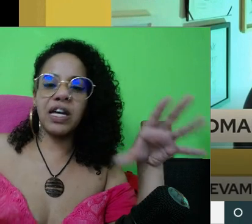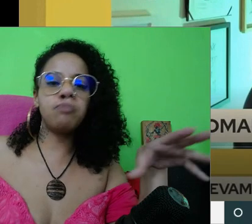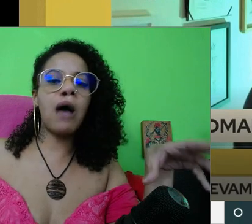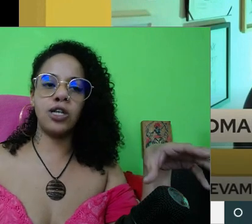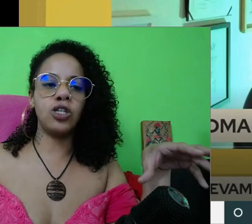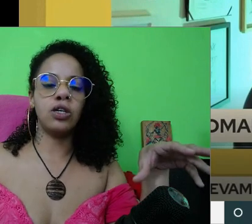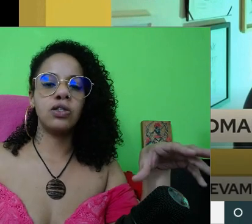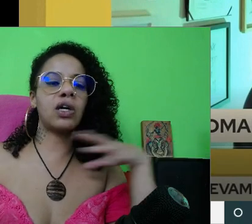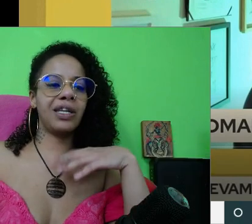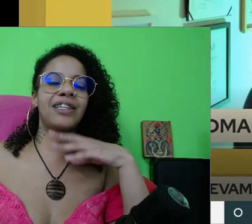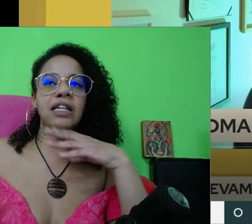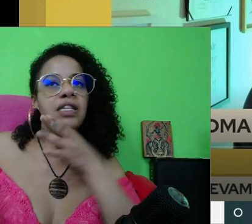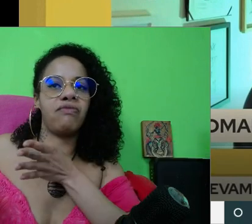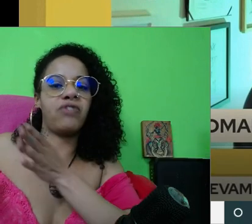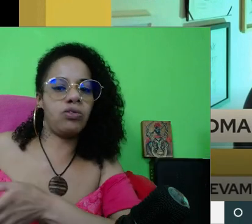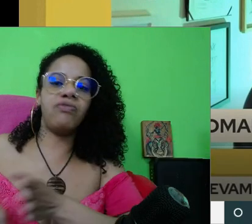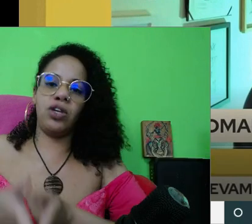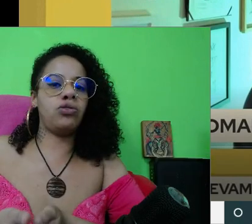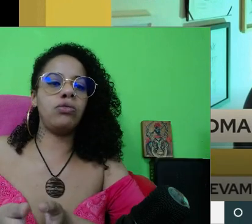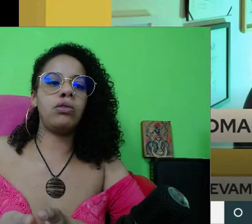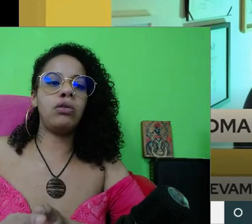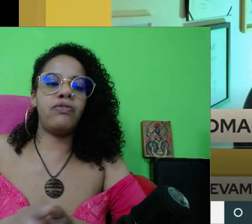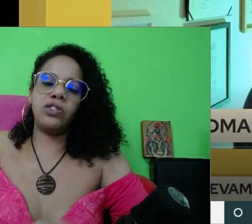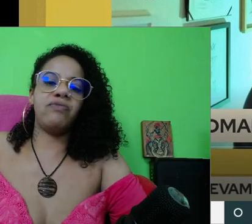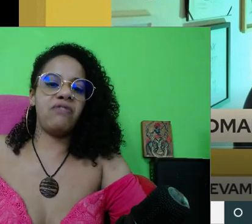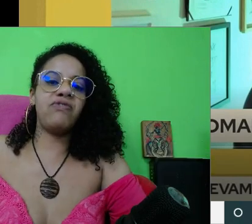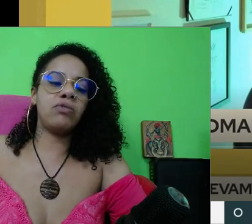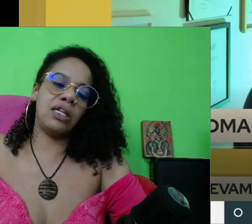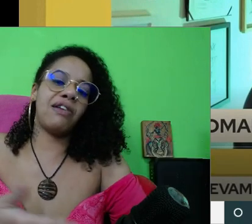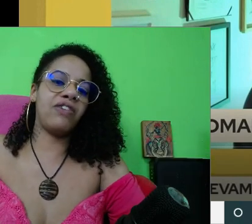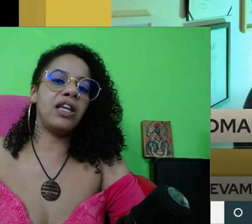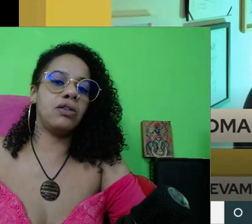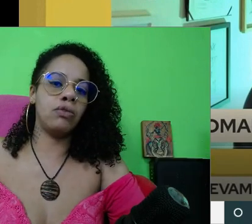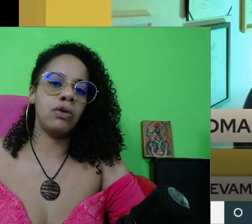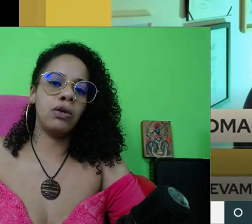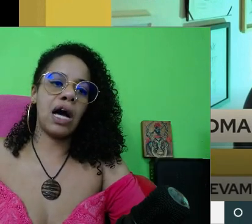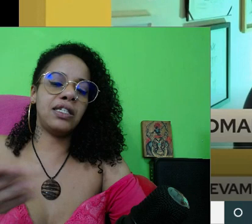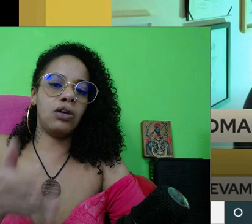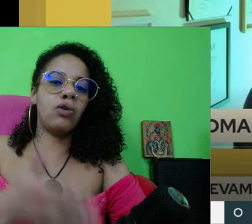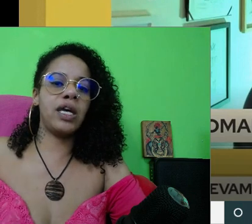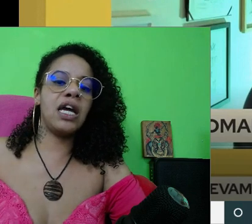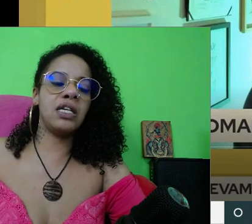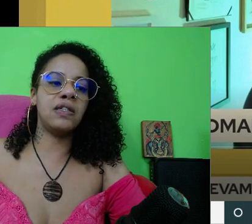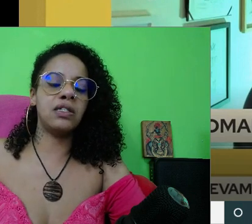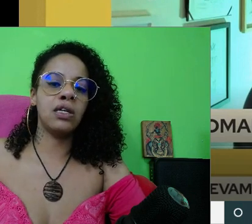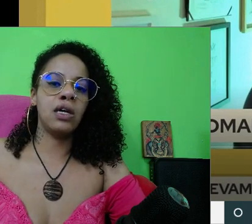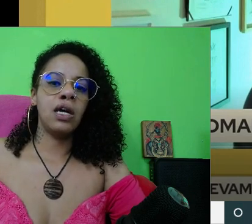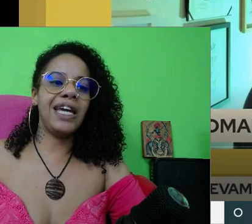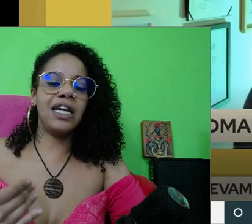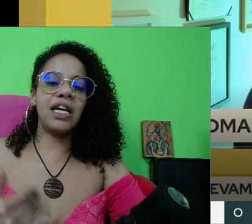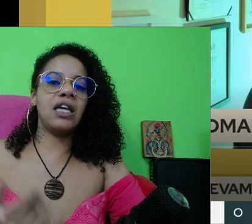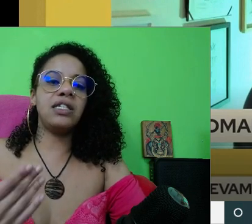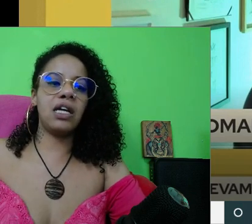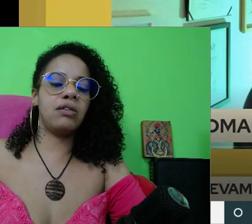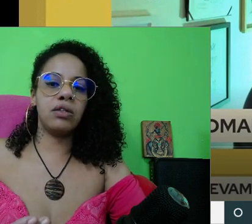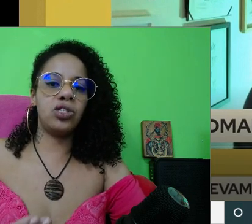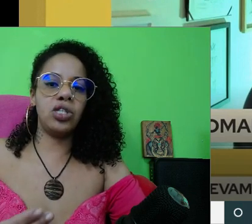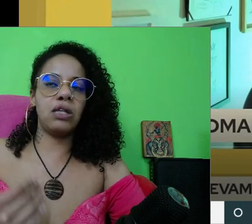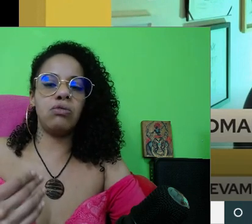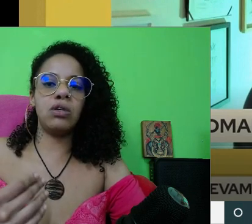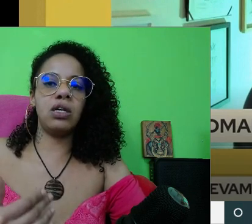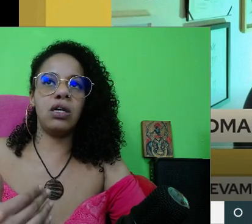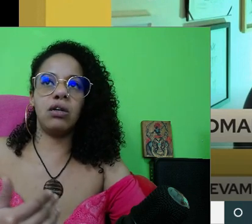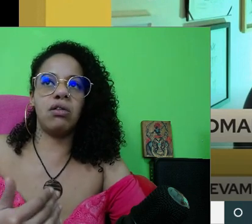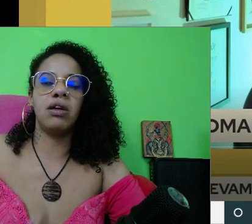faz parte só que assim volta o vídeo e você vai ver o que você tá falando assim incoerências e ninguém está